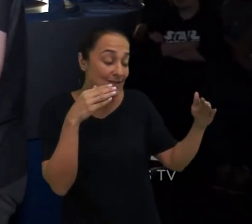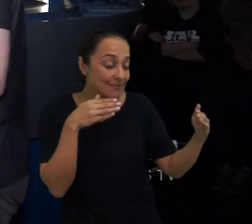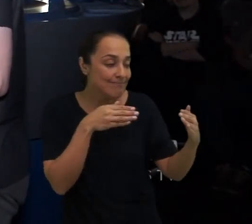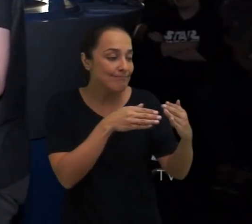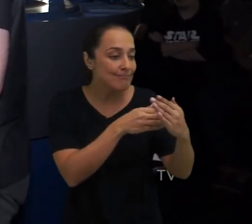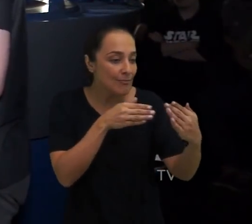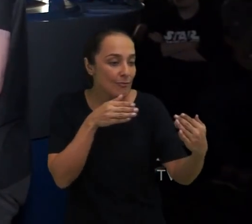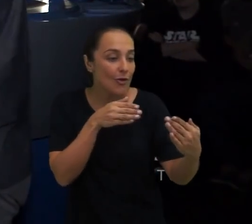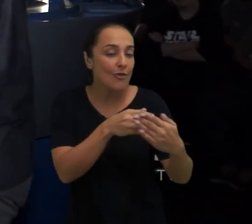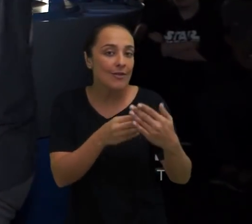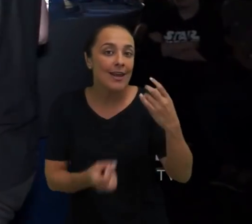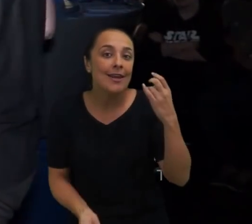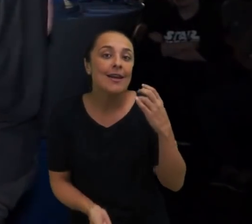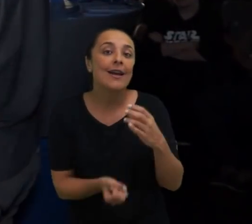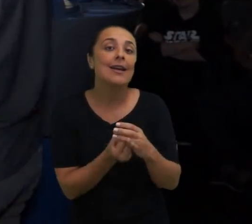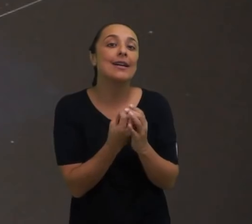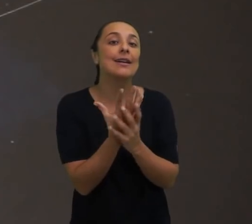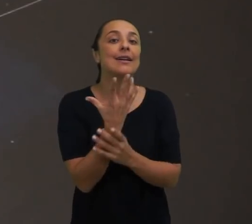forme estrelas.